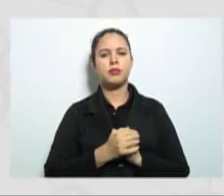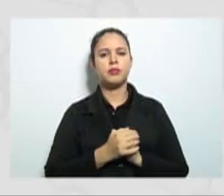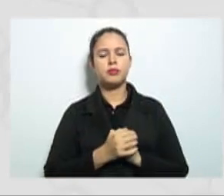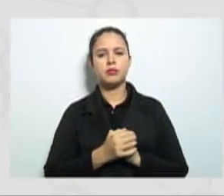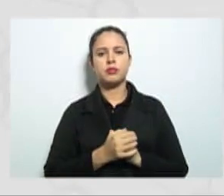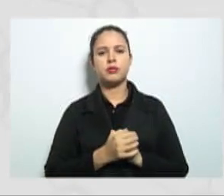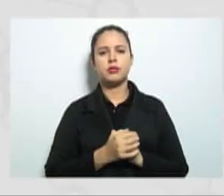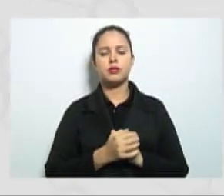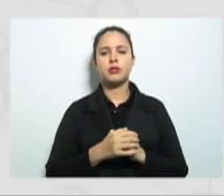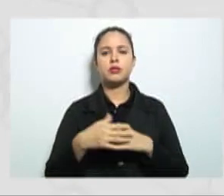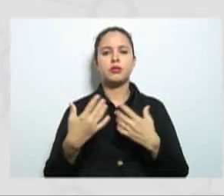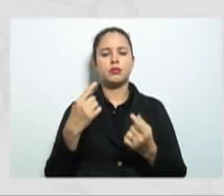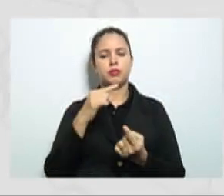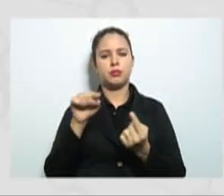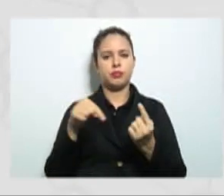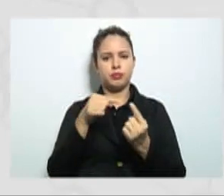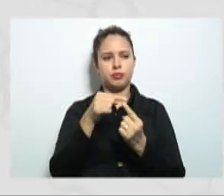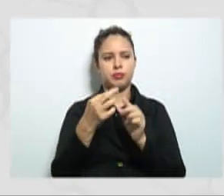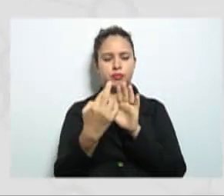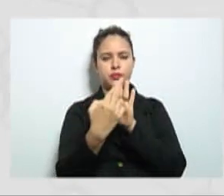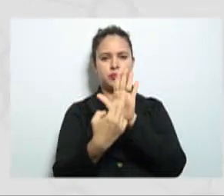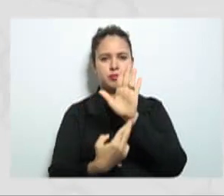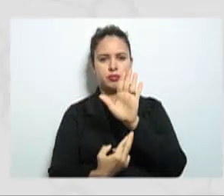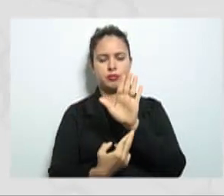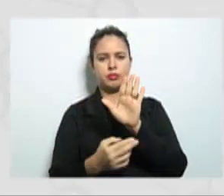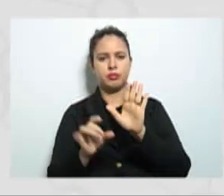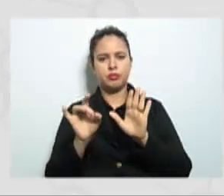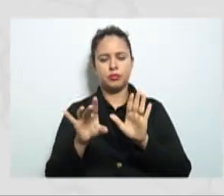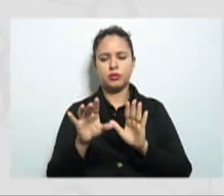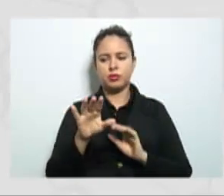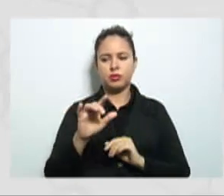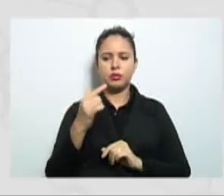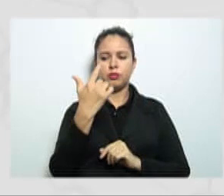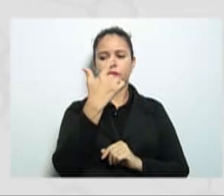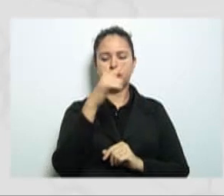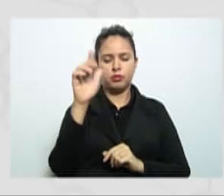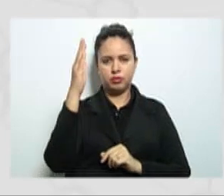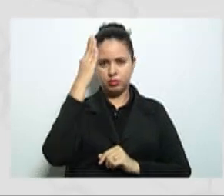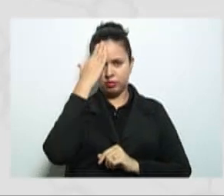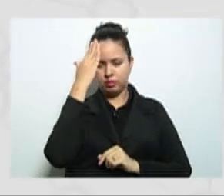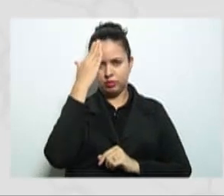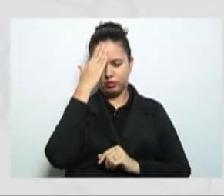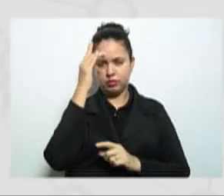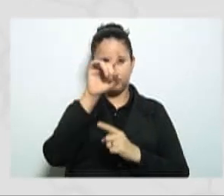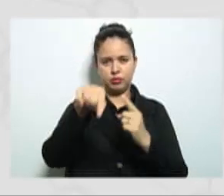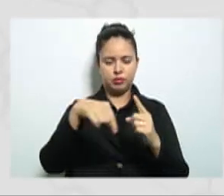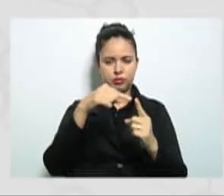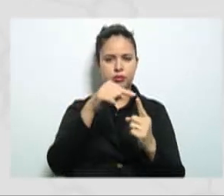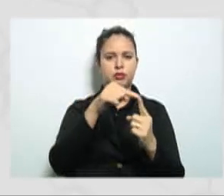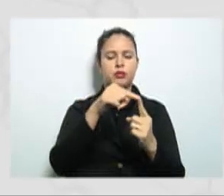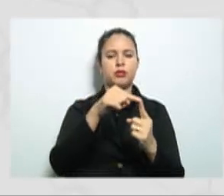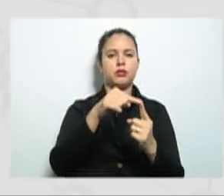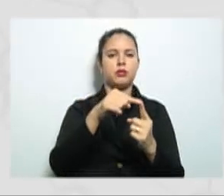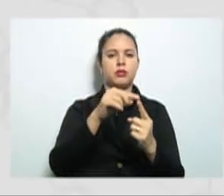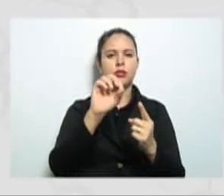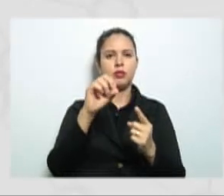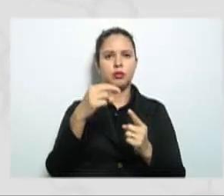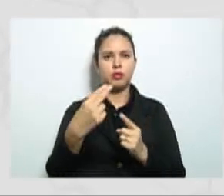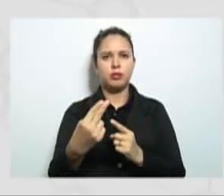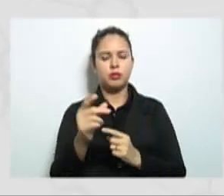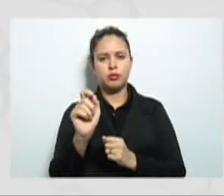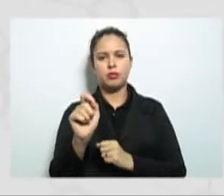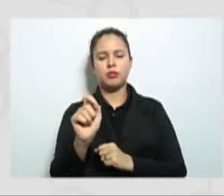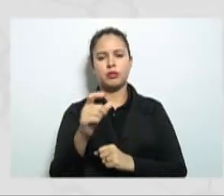Qual o objetivo deste relatório, né? É apenas para que o outro saiba o objetivo deste relatório ou ele tem